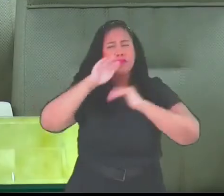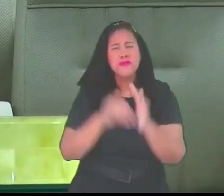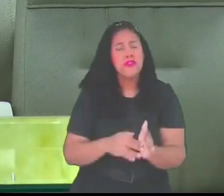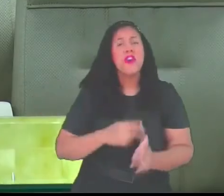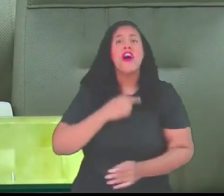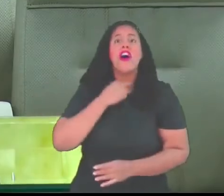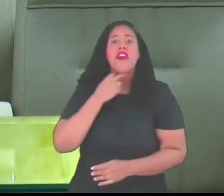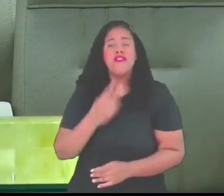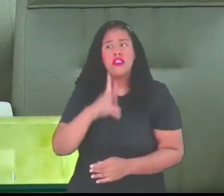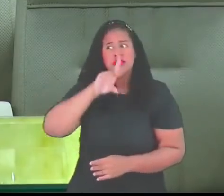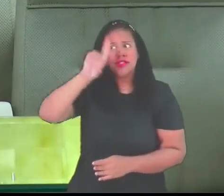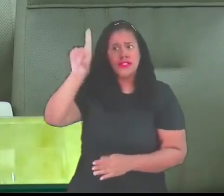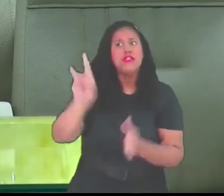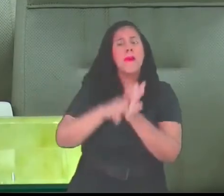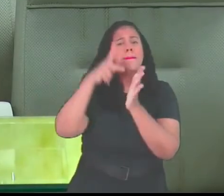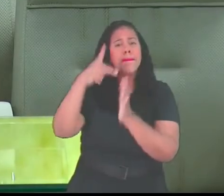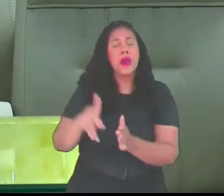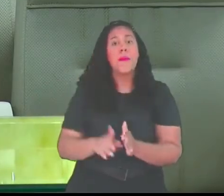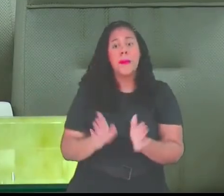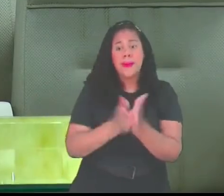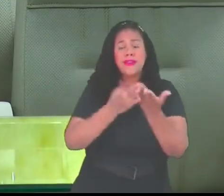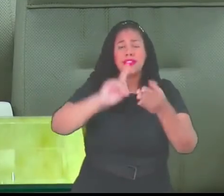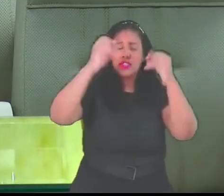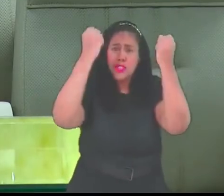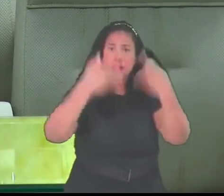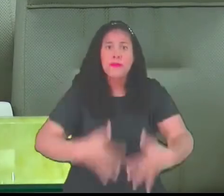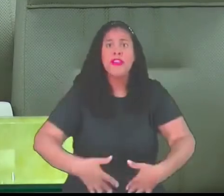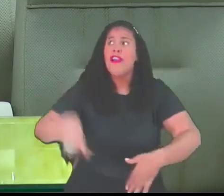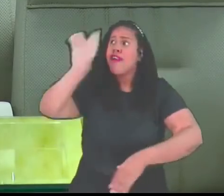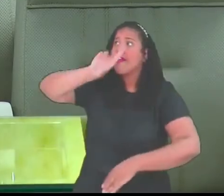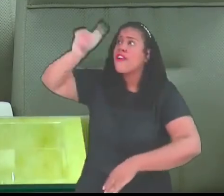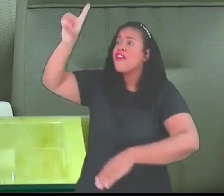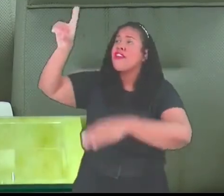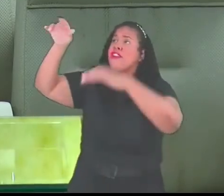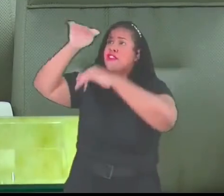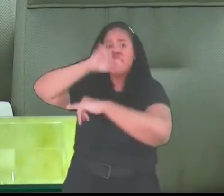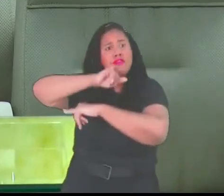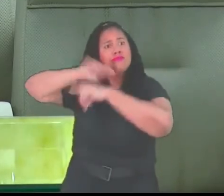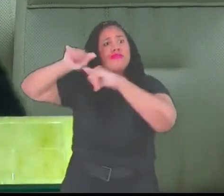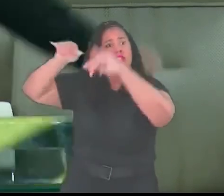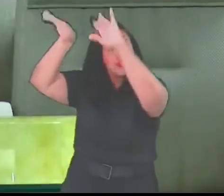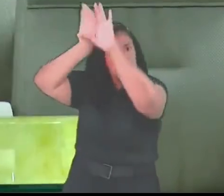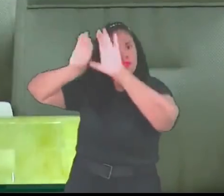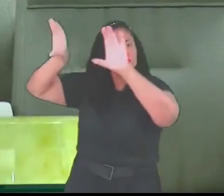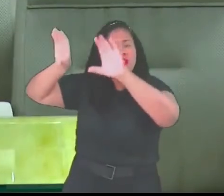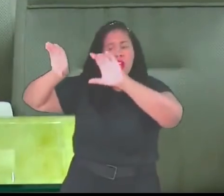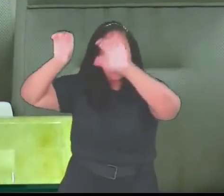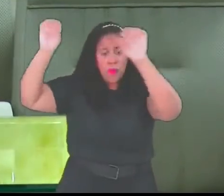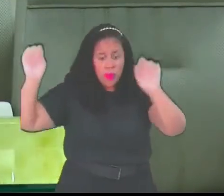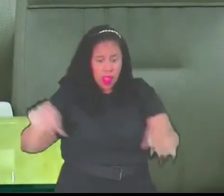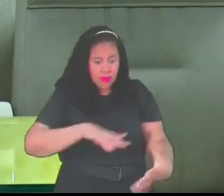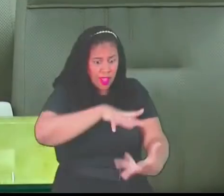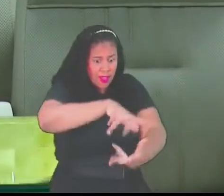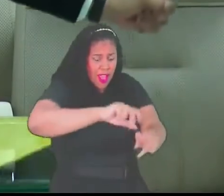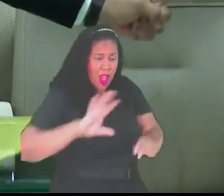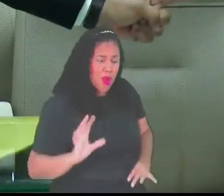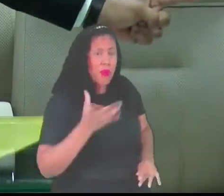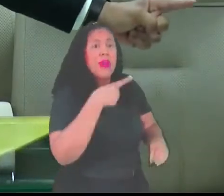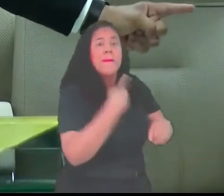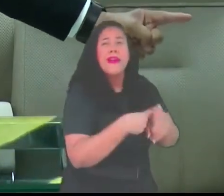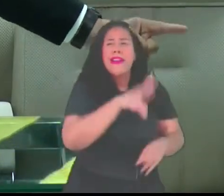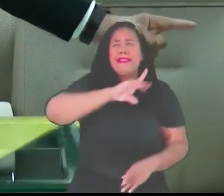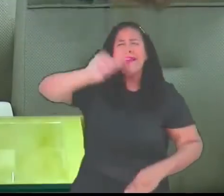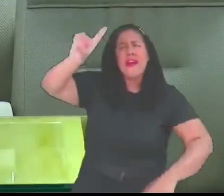que quando Deus fala em cima, as coisas acontecem embaixo, porque Deus é soberano, Deus